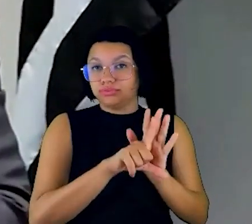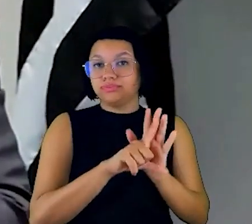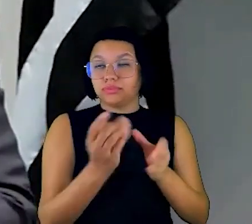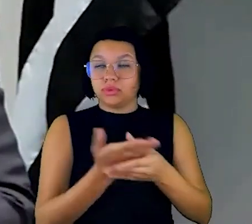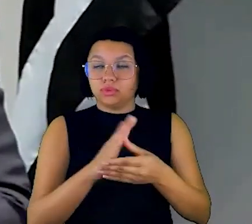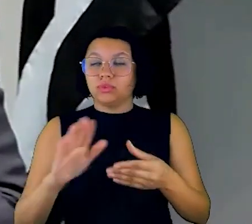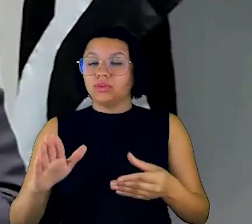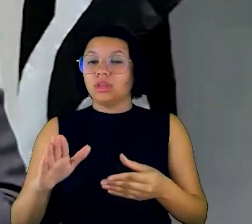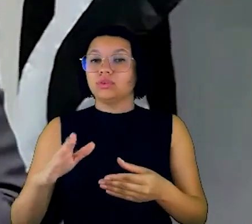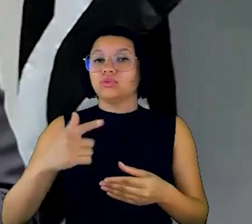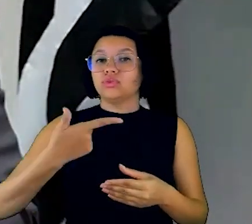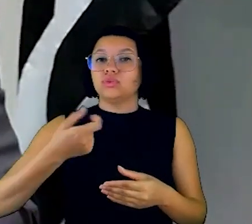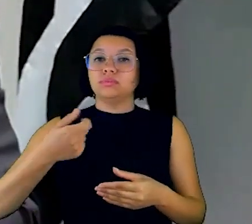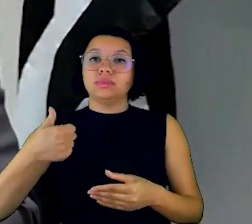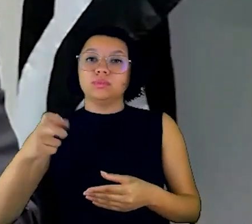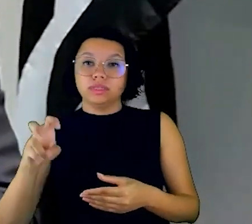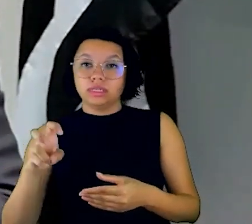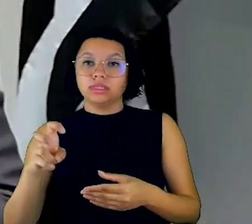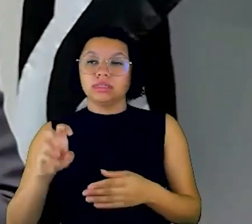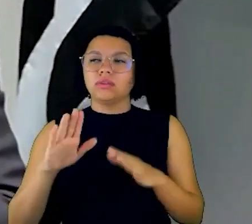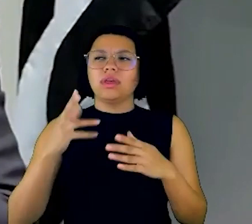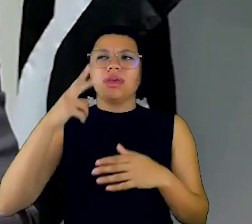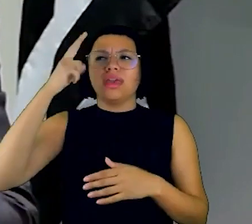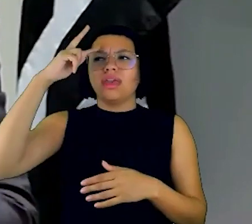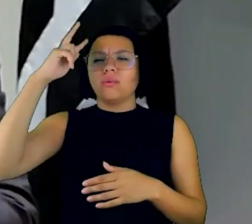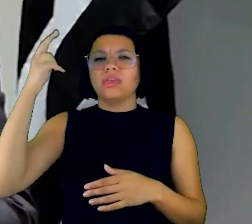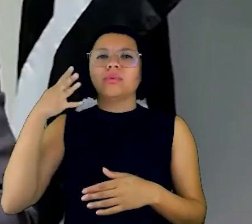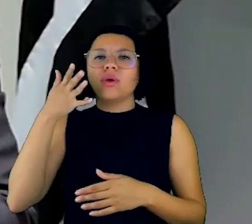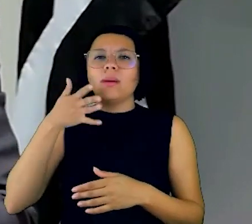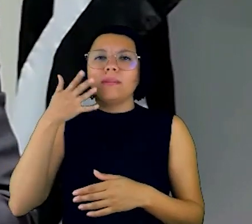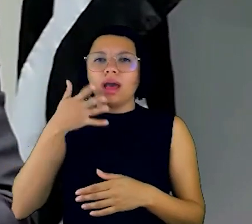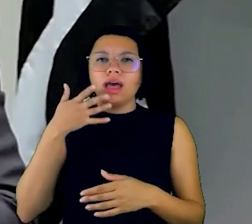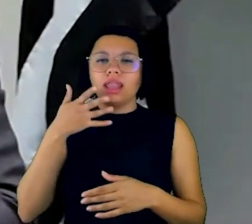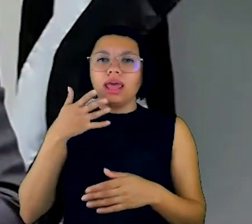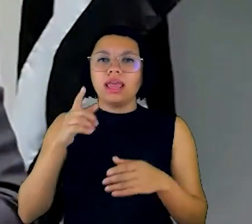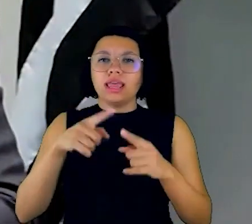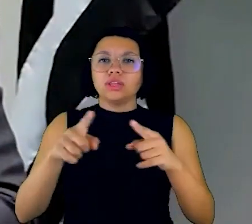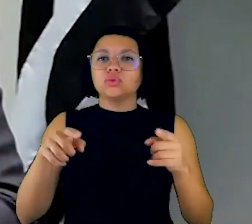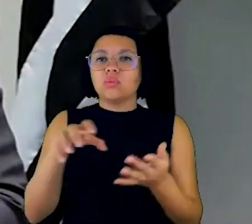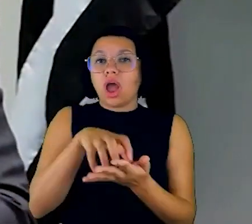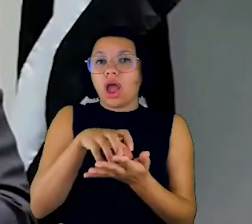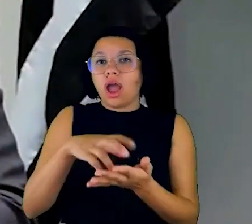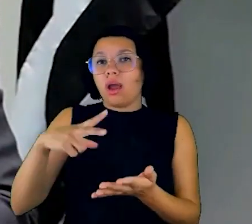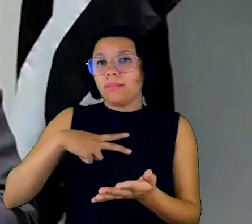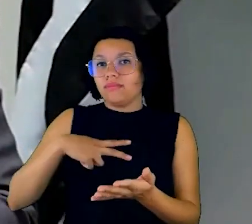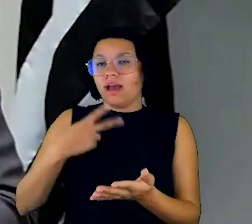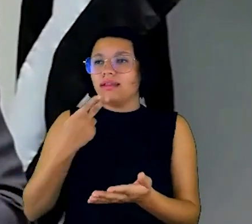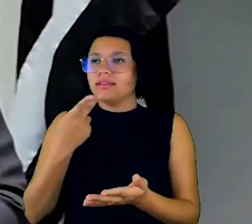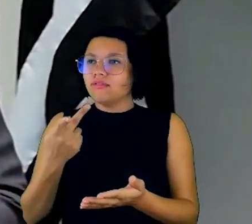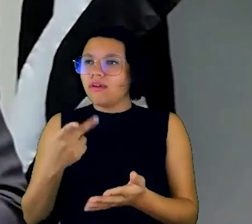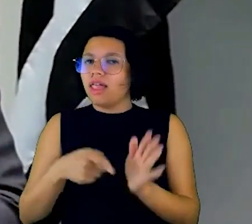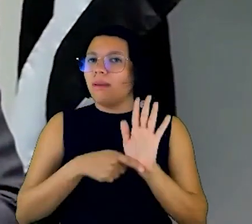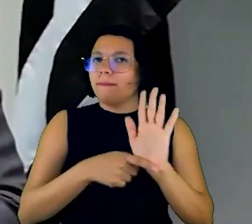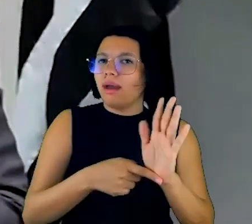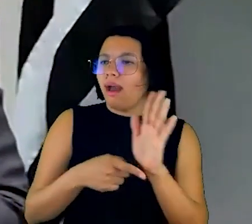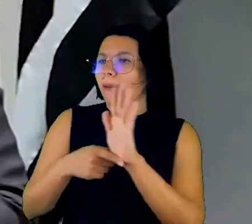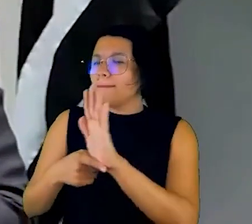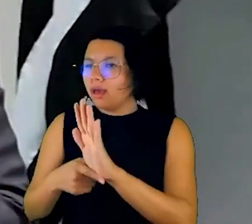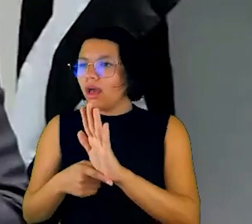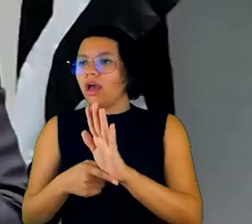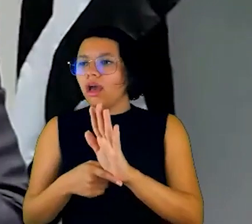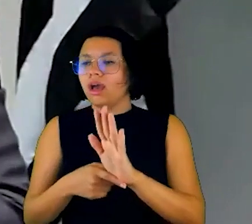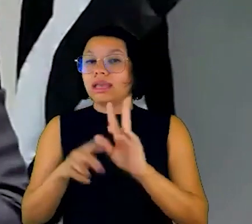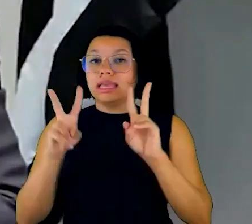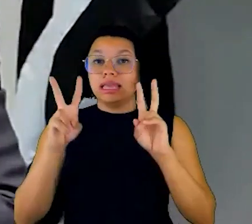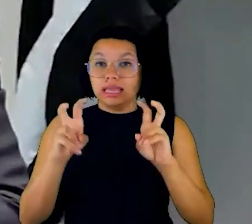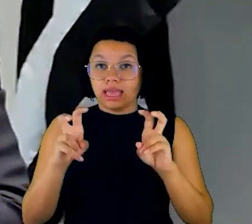uma palestra a respeito desse assunto numa entidade privada, e eu falei a respeito de cooperação como um dos elementos regentes